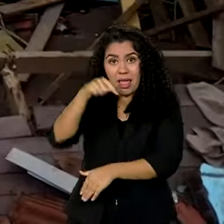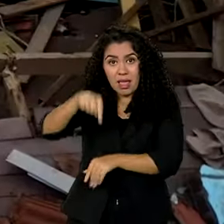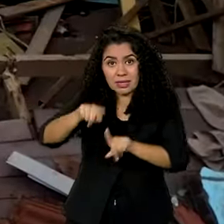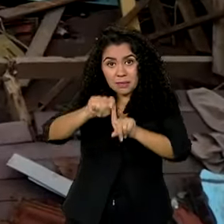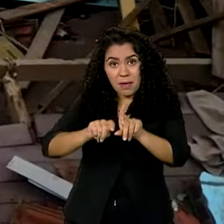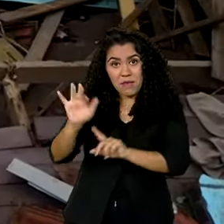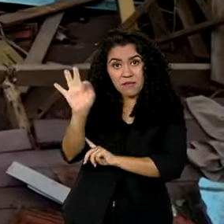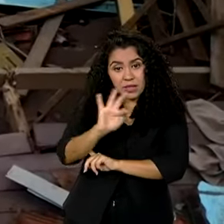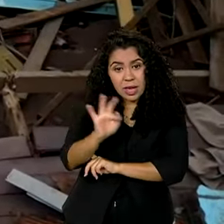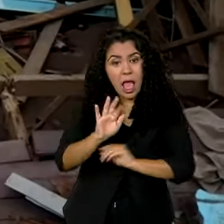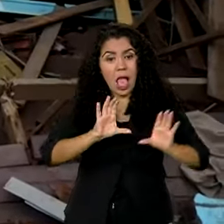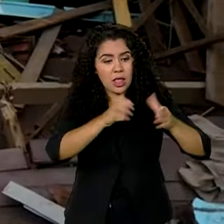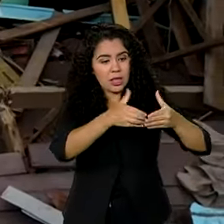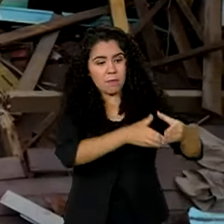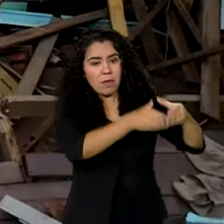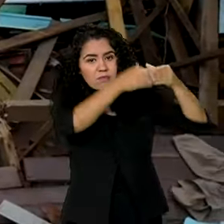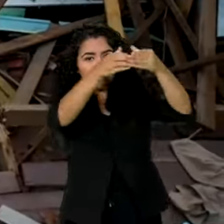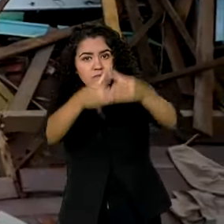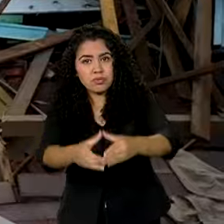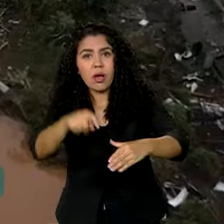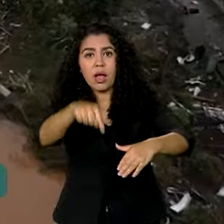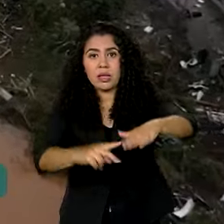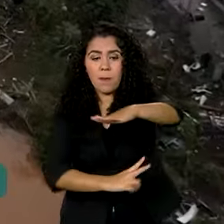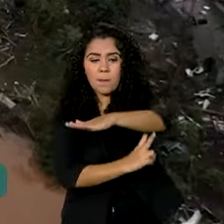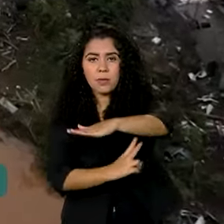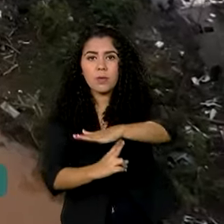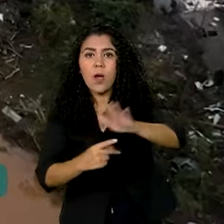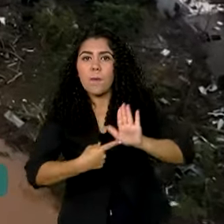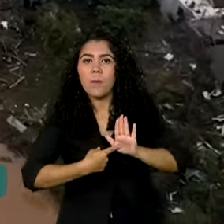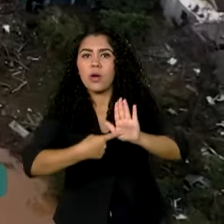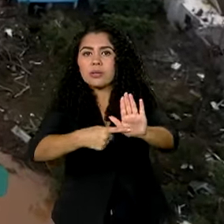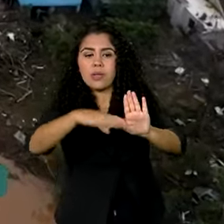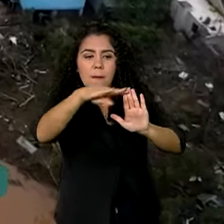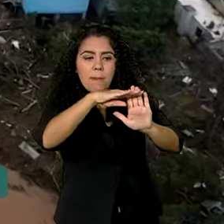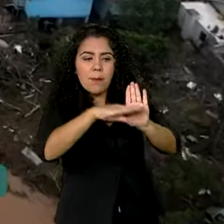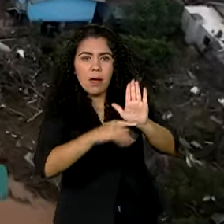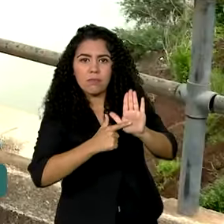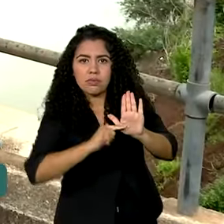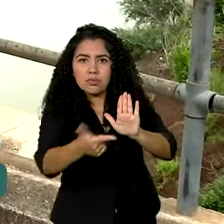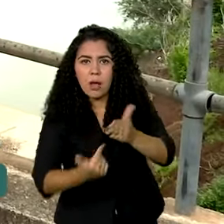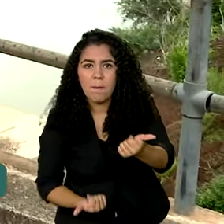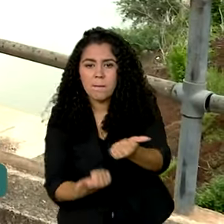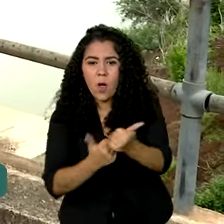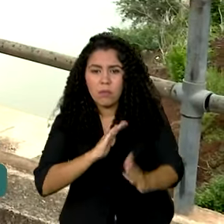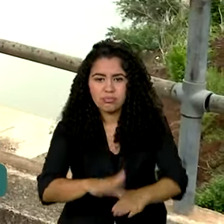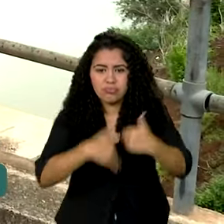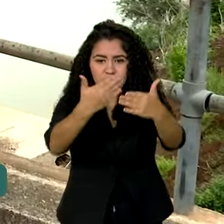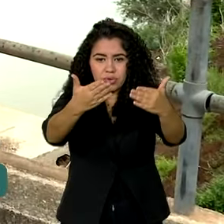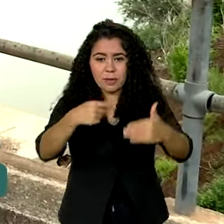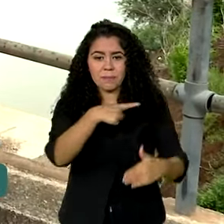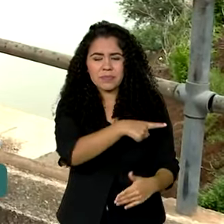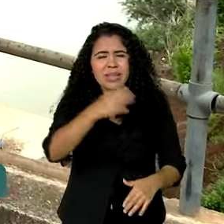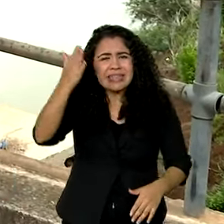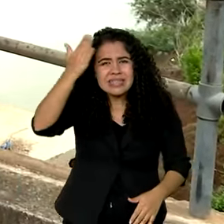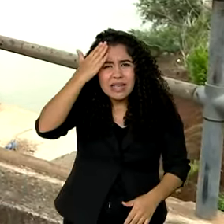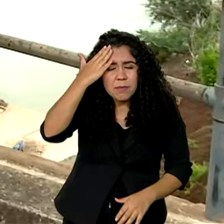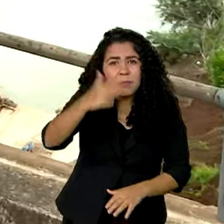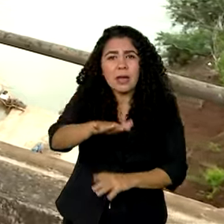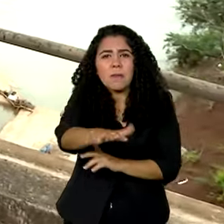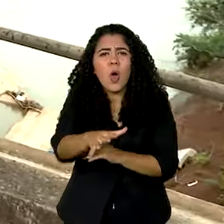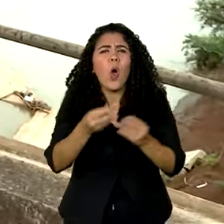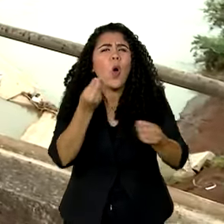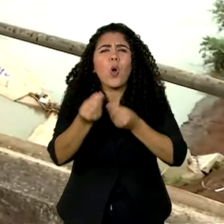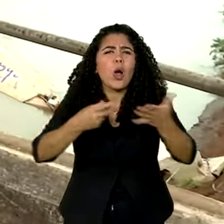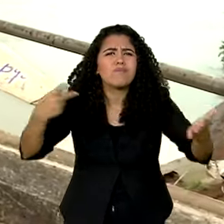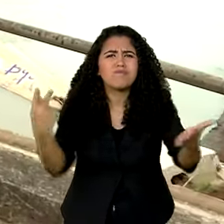a nossa equipe esteve em Mussum para mostrar um plano de ação do governo federal de reconstrução. Só para se ter uma ideia do tamanho da tragédia,